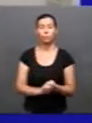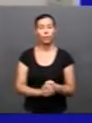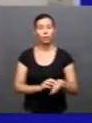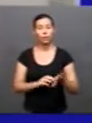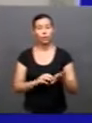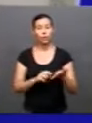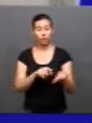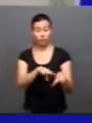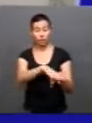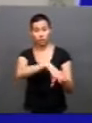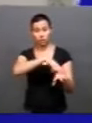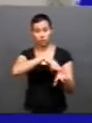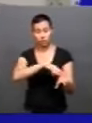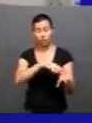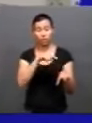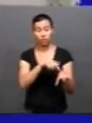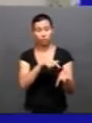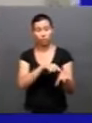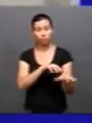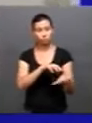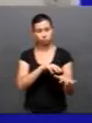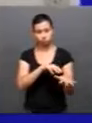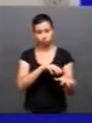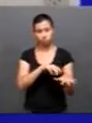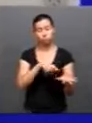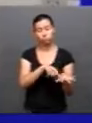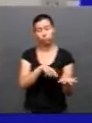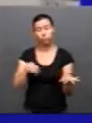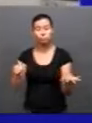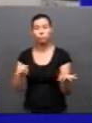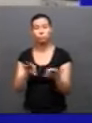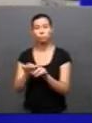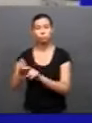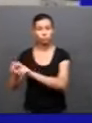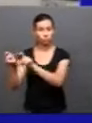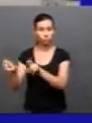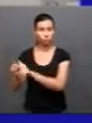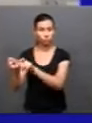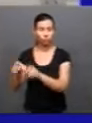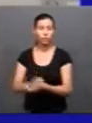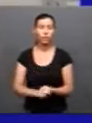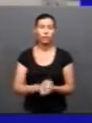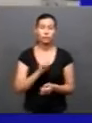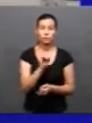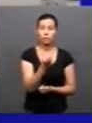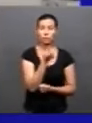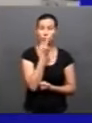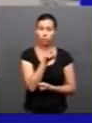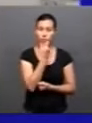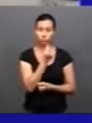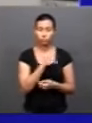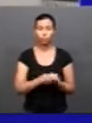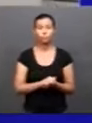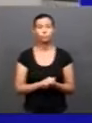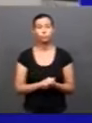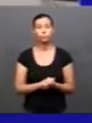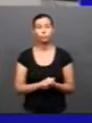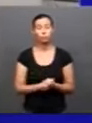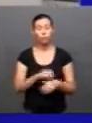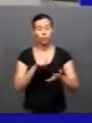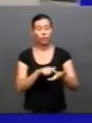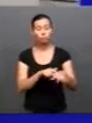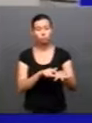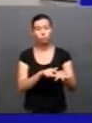esses sinais. Então veja bem, se você está recebendo, né, um determinado medicamento para aliviar esse seu